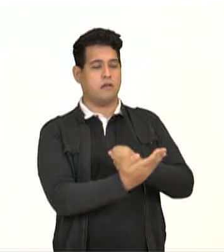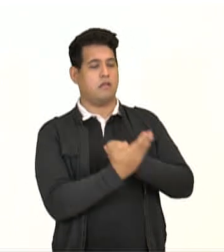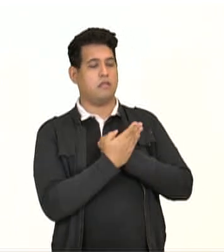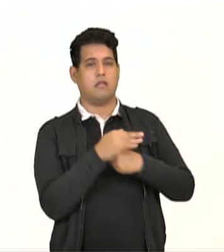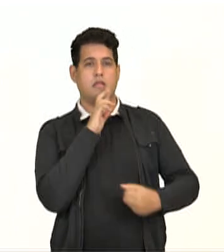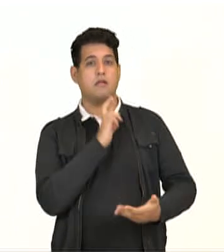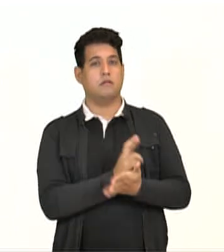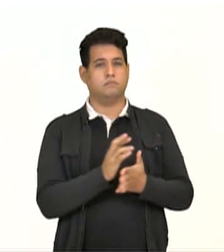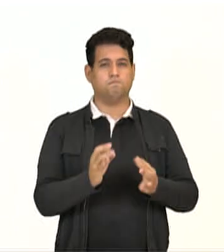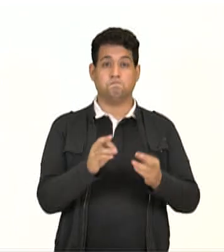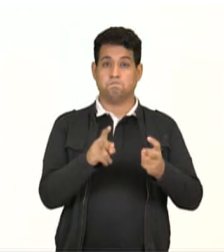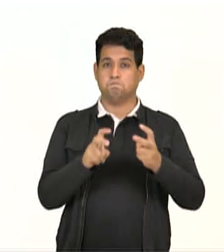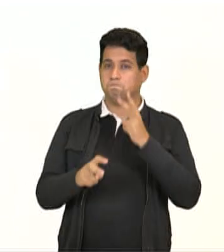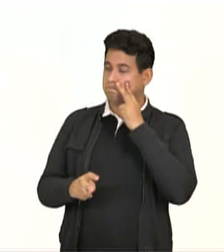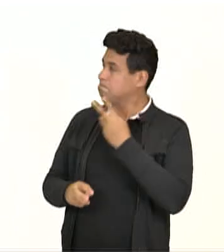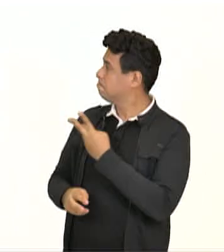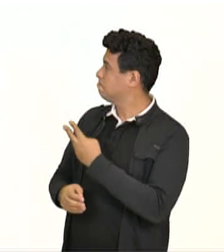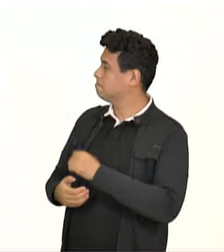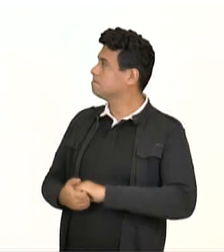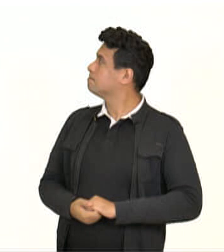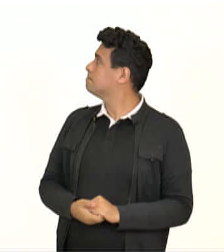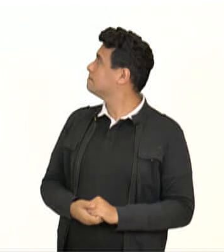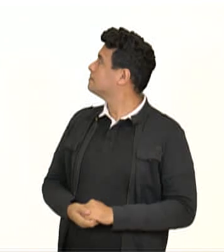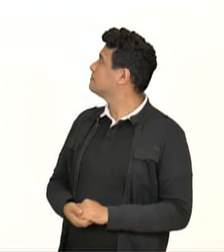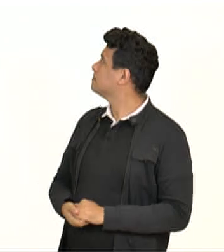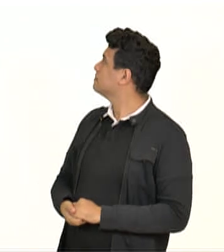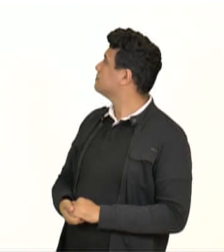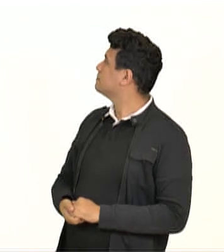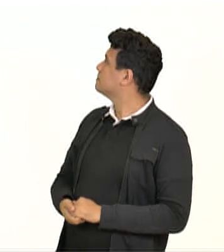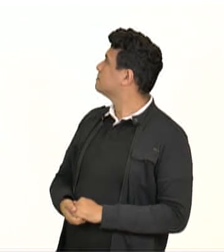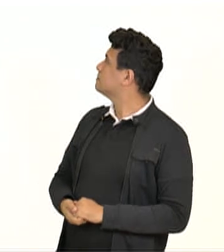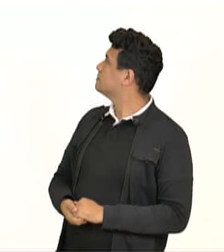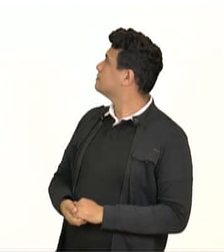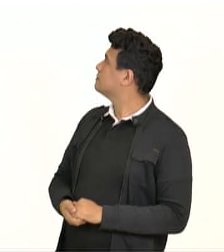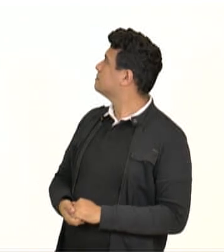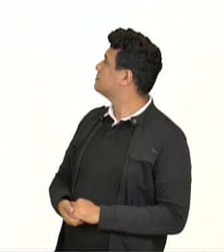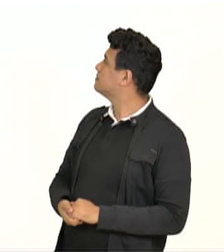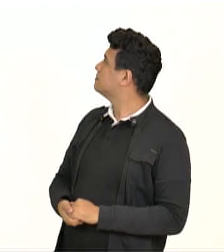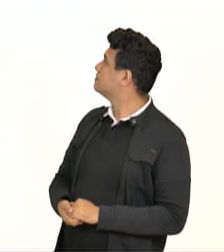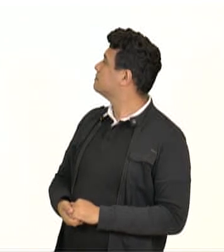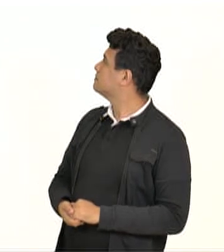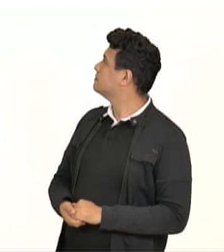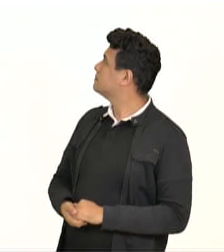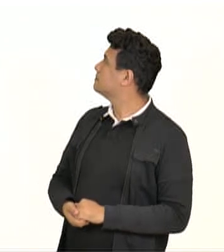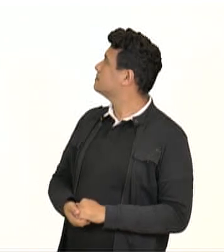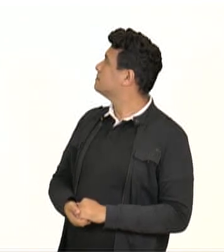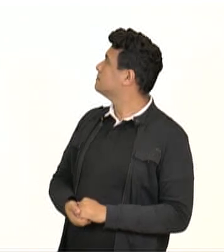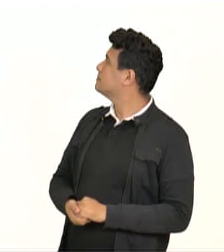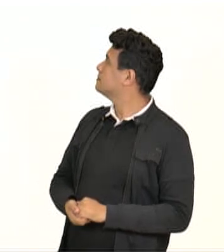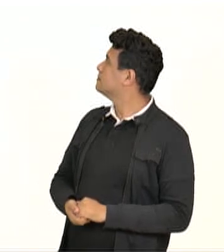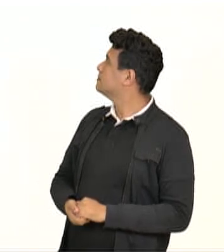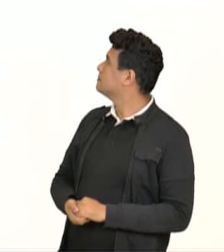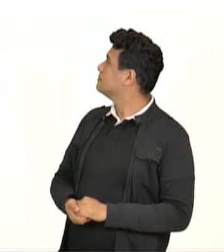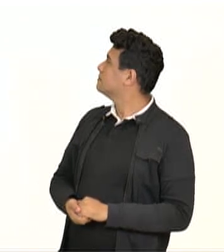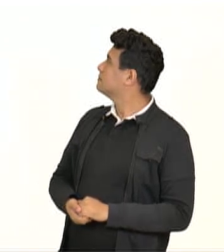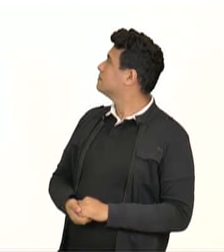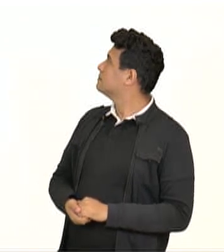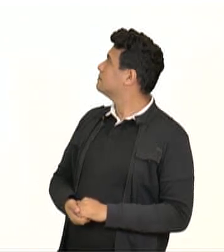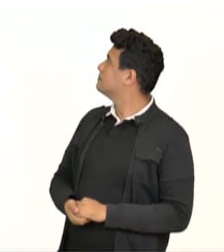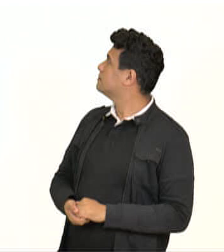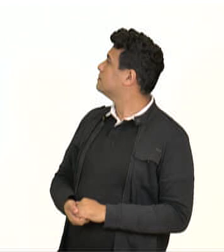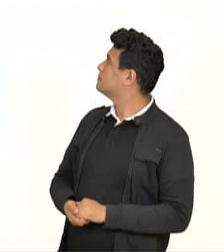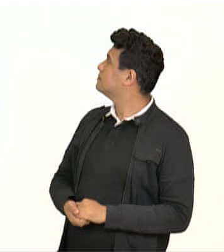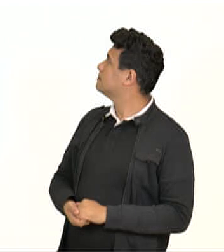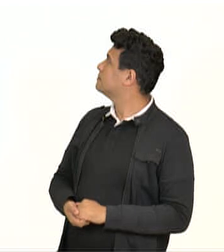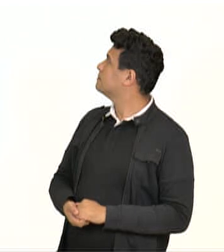a responder. Veja lá. You are gonna lose that girl. Yeah, you're gonna lose that girl. If you don't take her